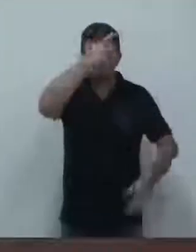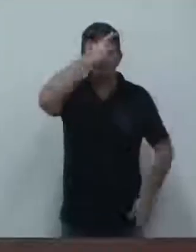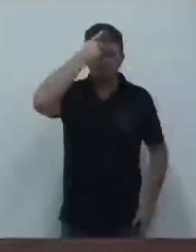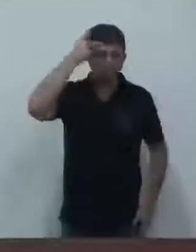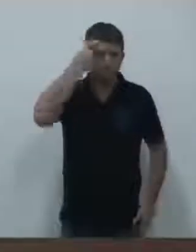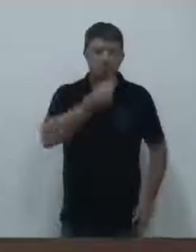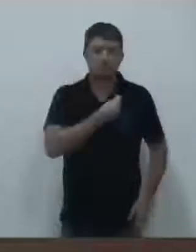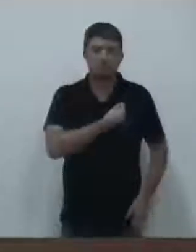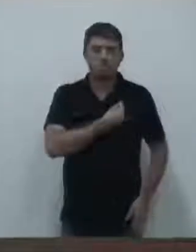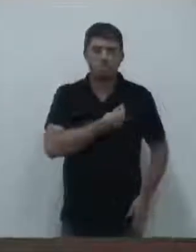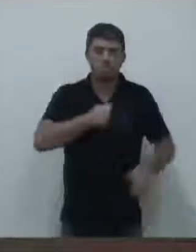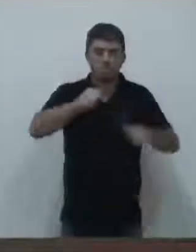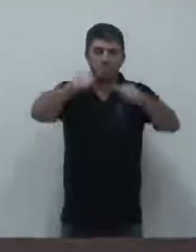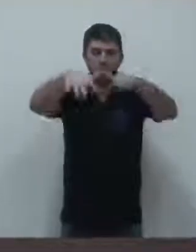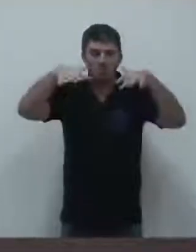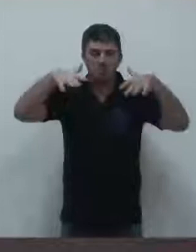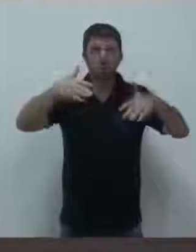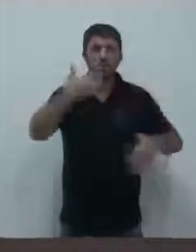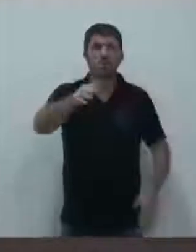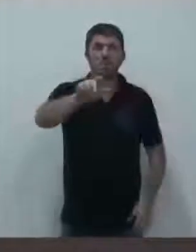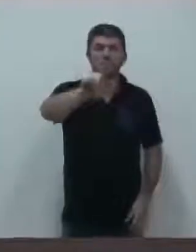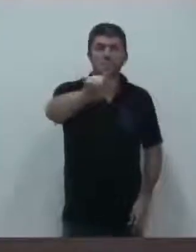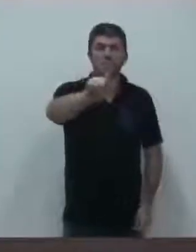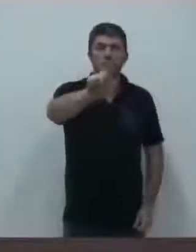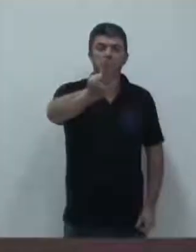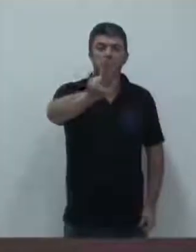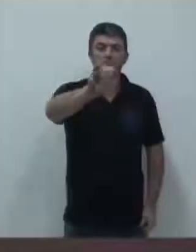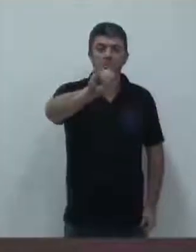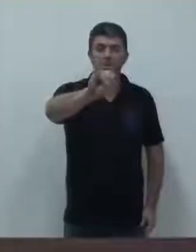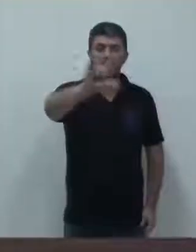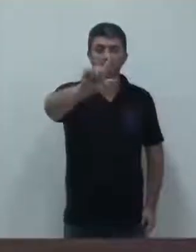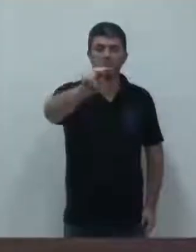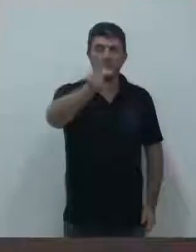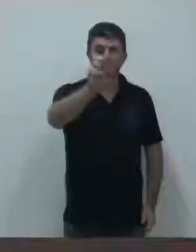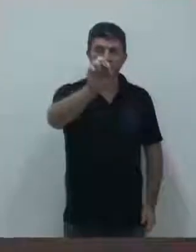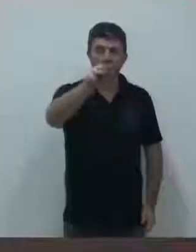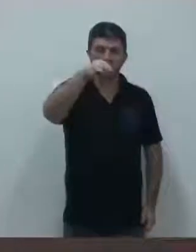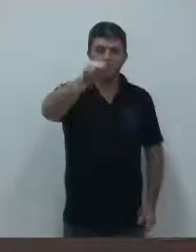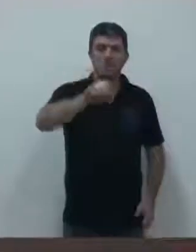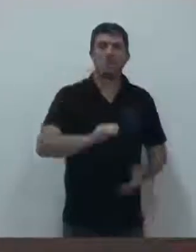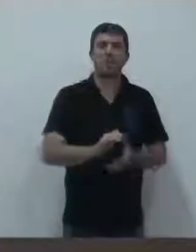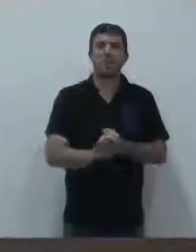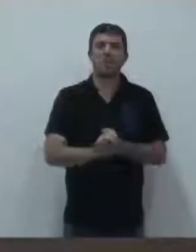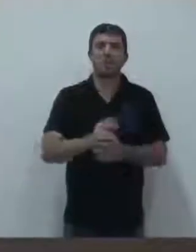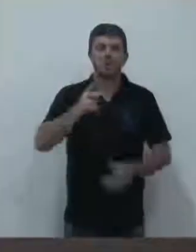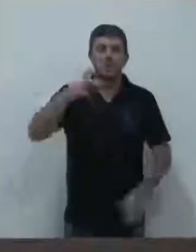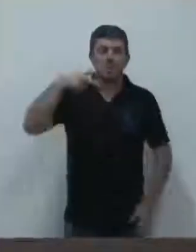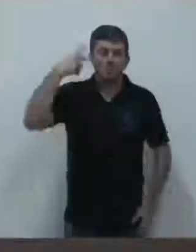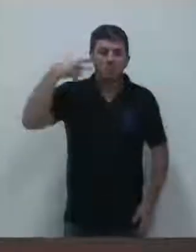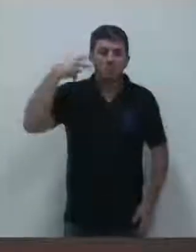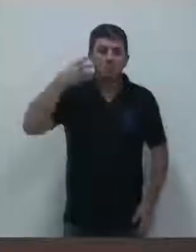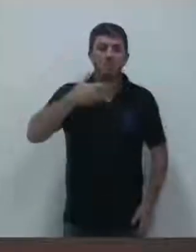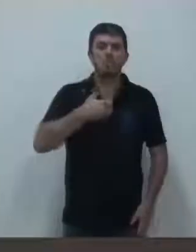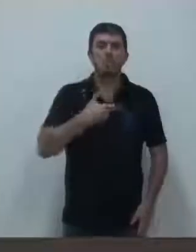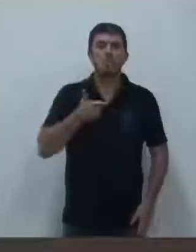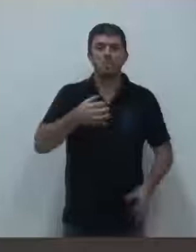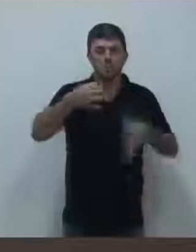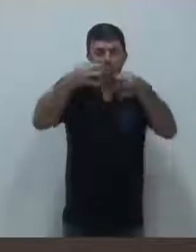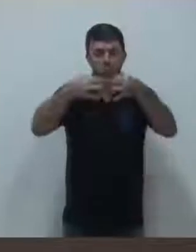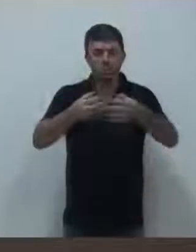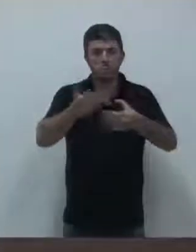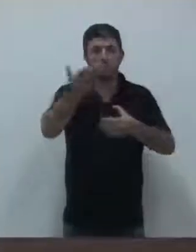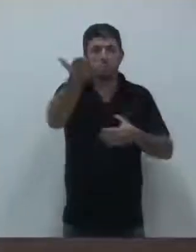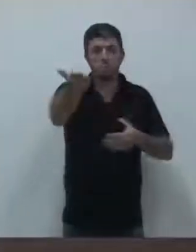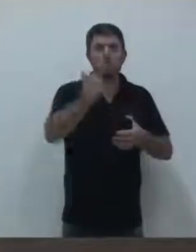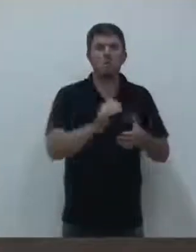conversamos pessoalmente, não é? O vereador ele é eleito para a cidade toda, né? Mas, como eu fui justo com você, faço questão de dizer publicamente, são